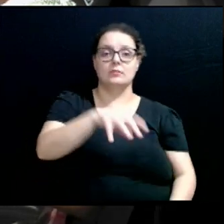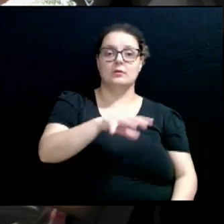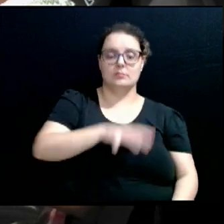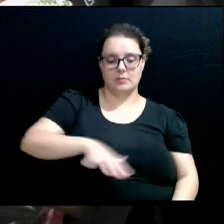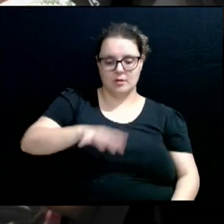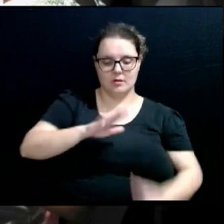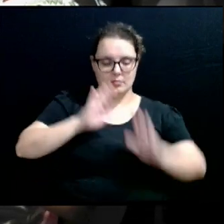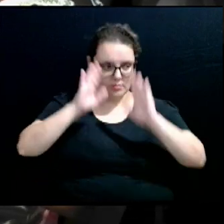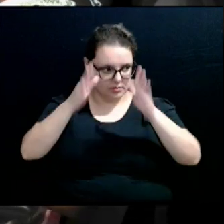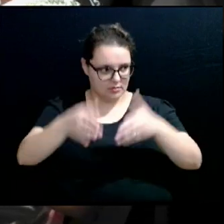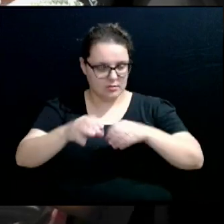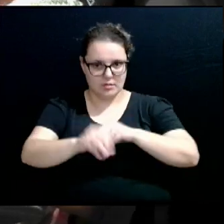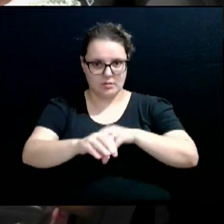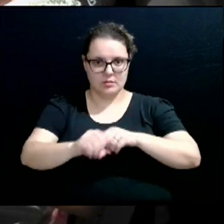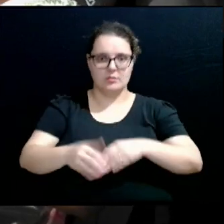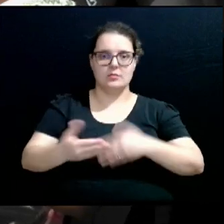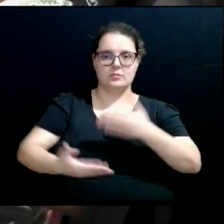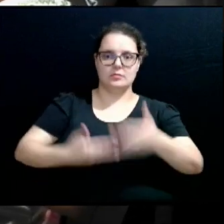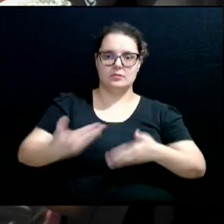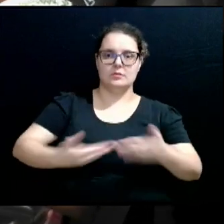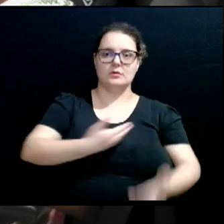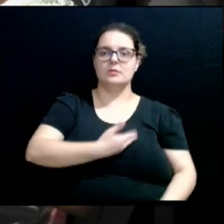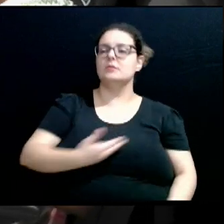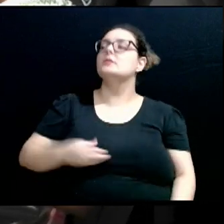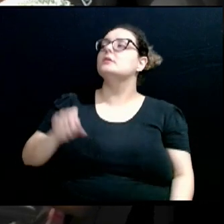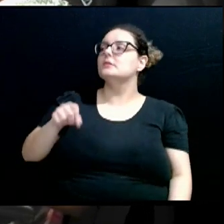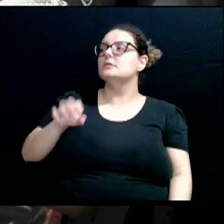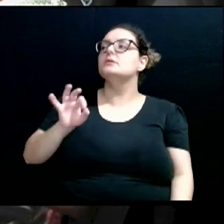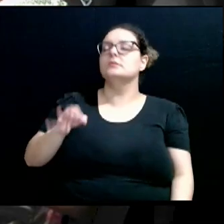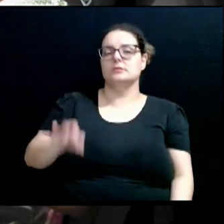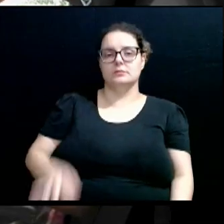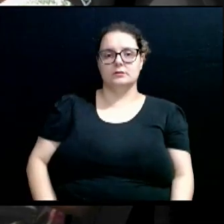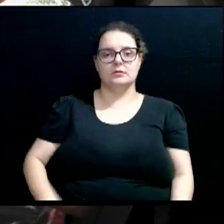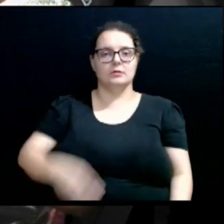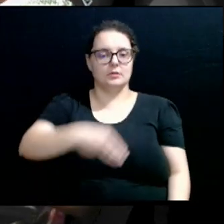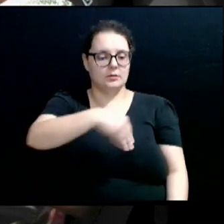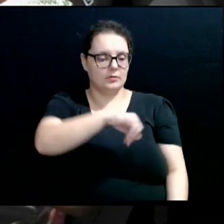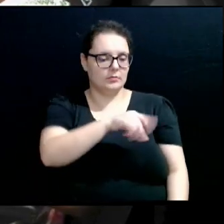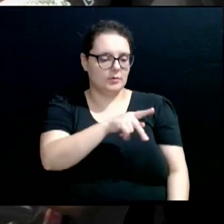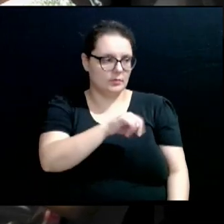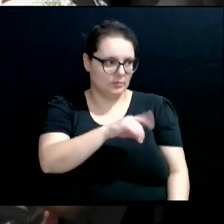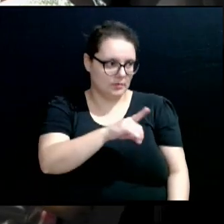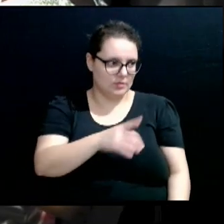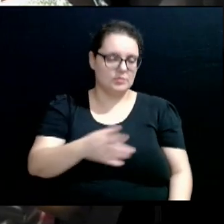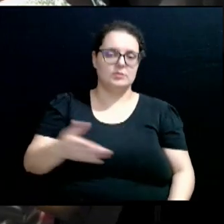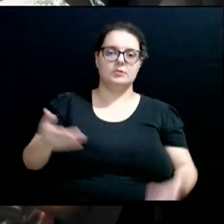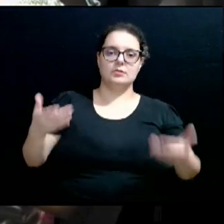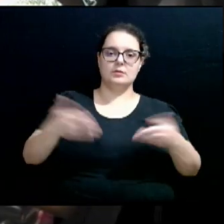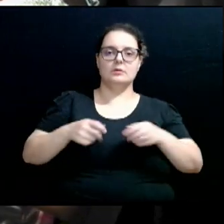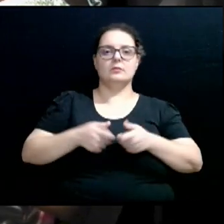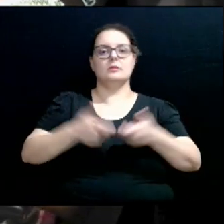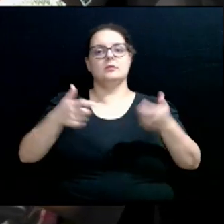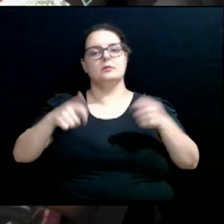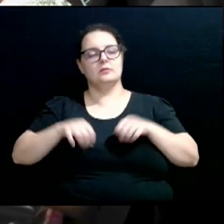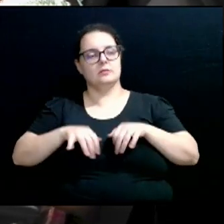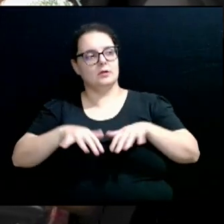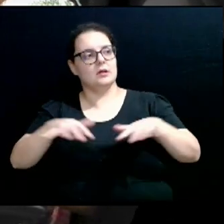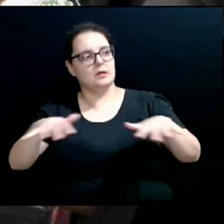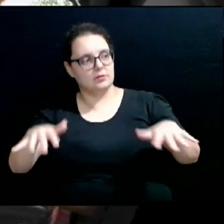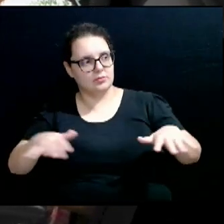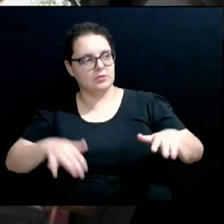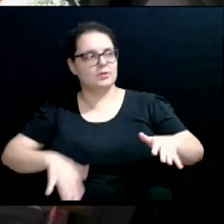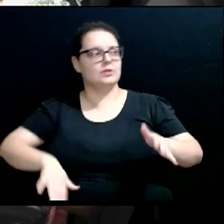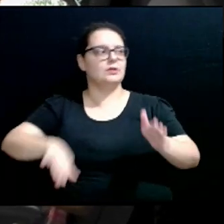dos servidores da educação. Isso, né? E o MIPID, agora amplificado, ele vem, né, na condição